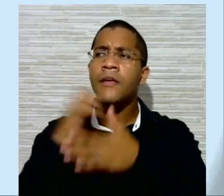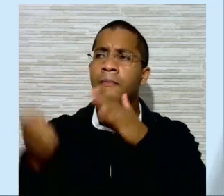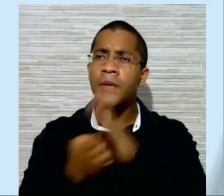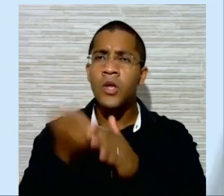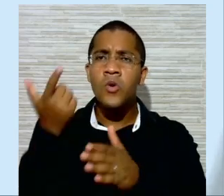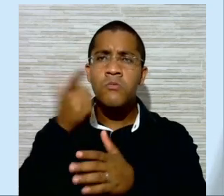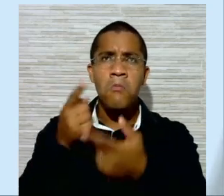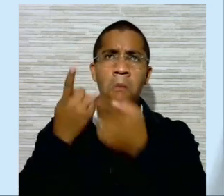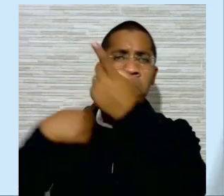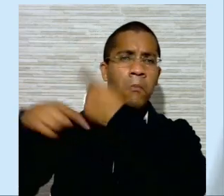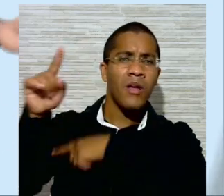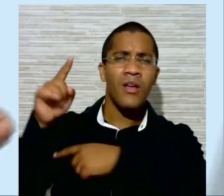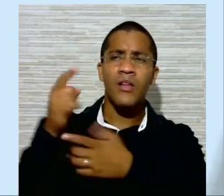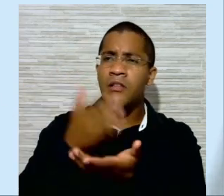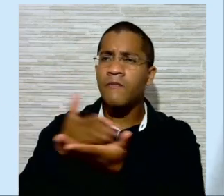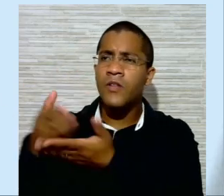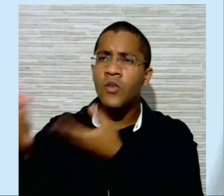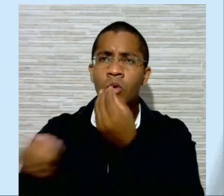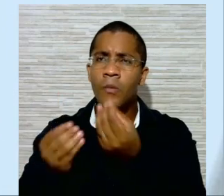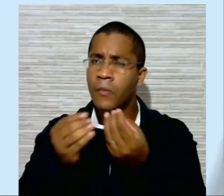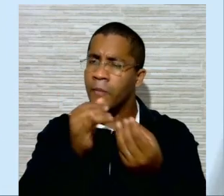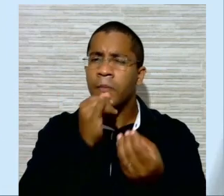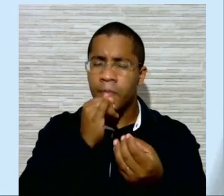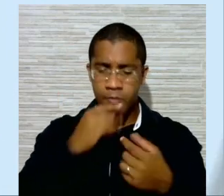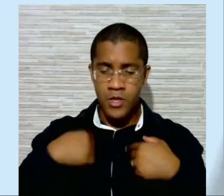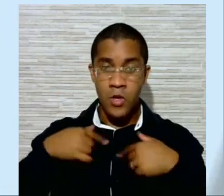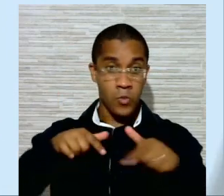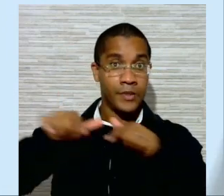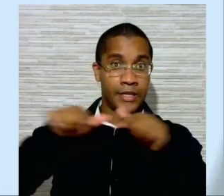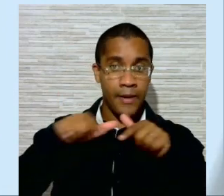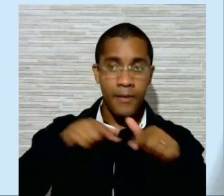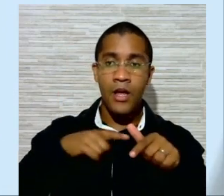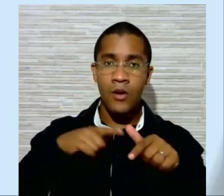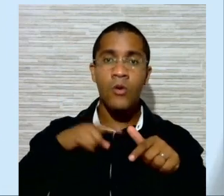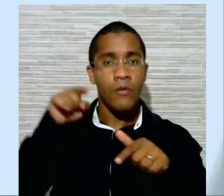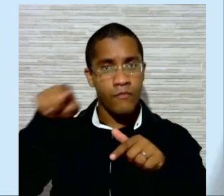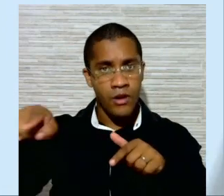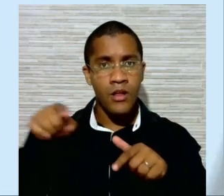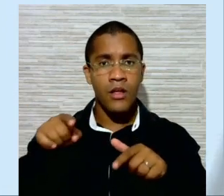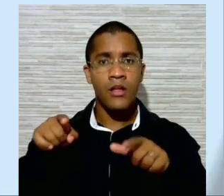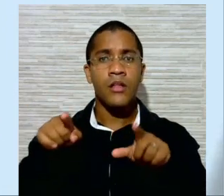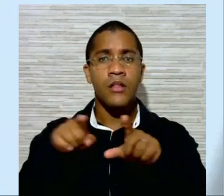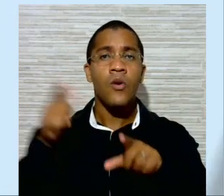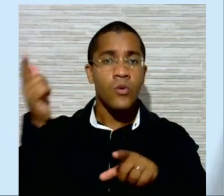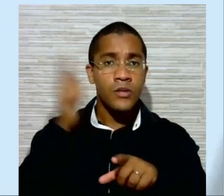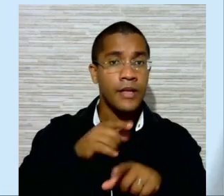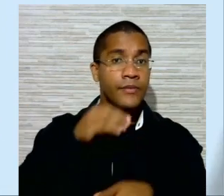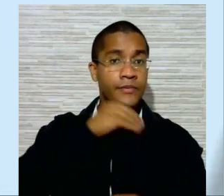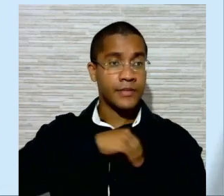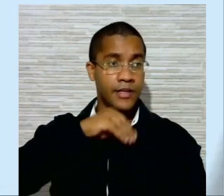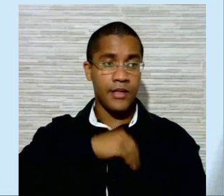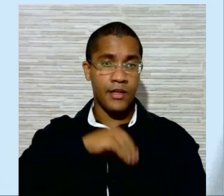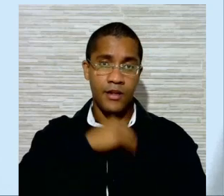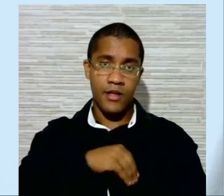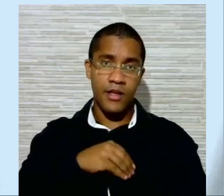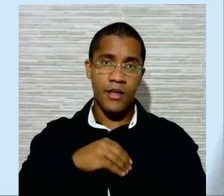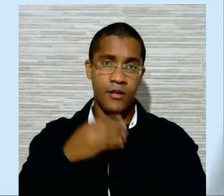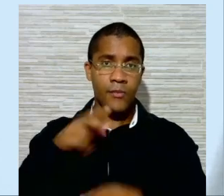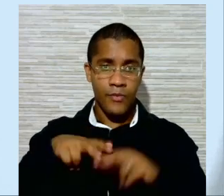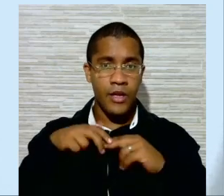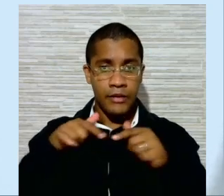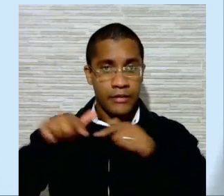né? Isso mostra que por meio da carteira assinada, por meio de você prestando algum tipo de serviço, você vai ter uma renda,